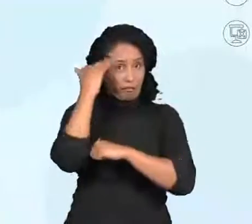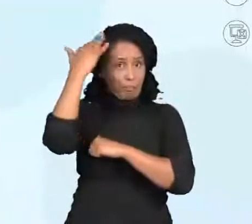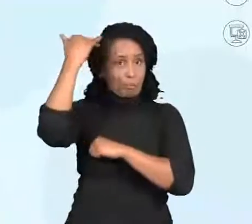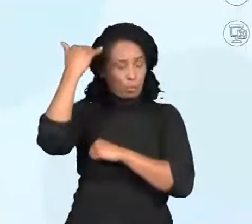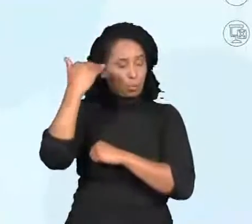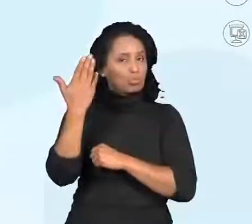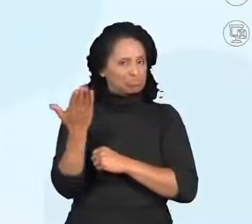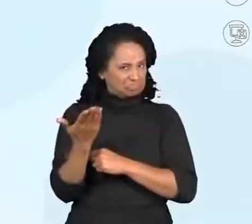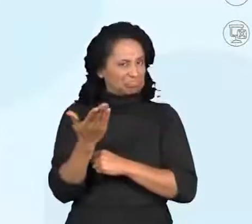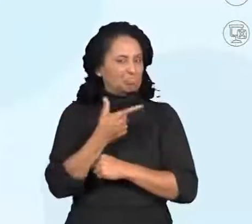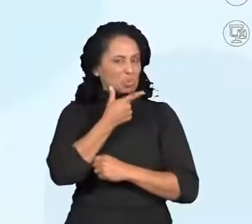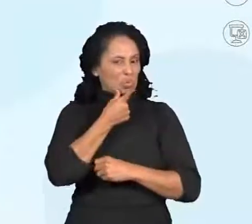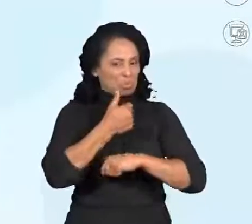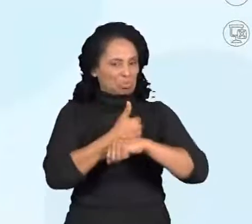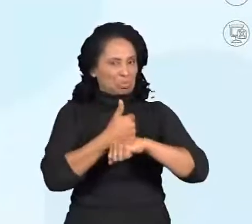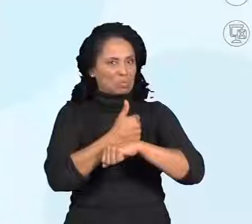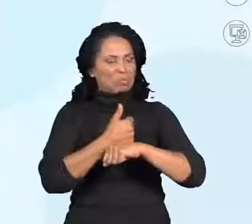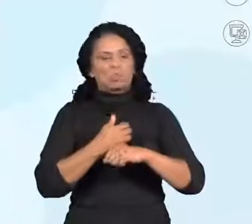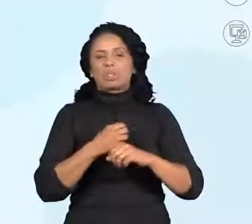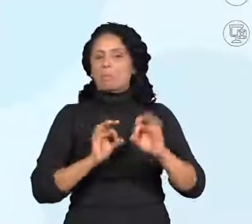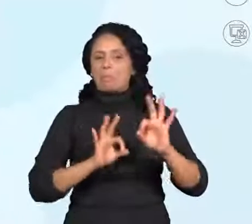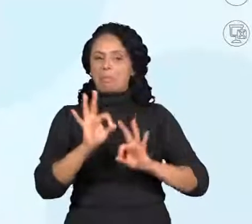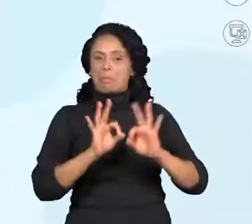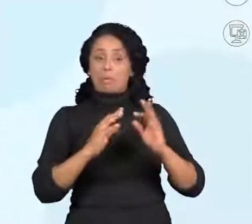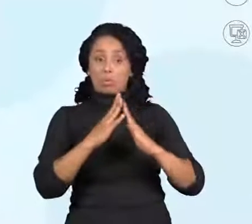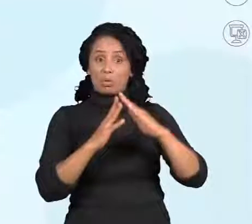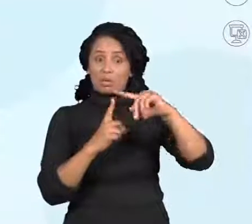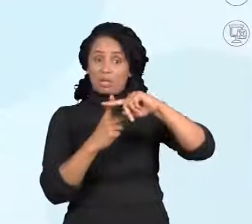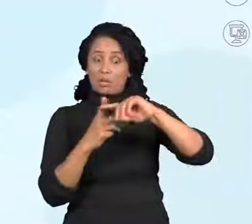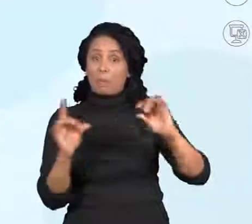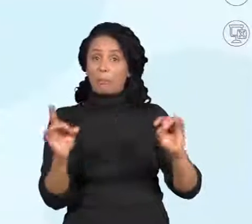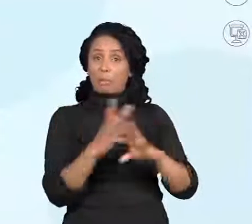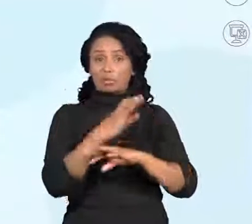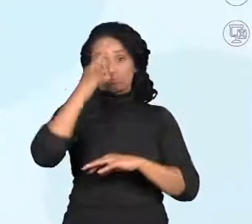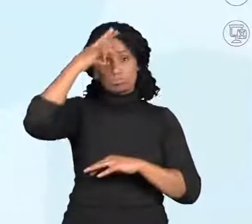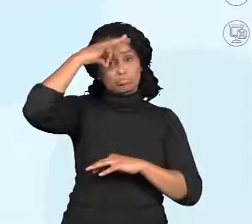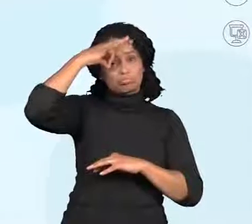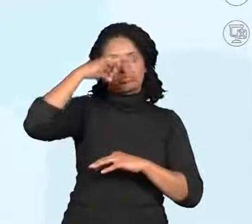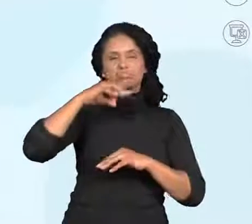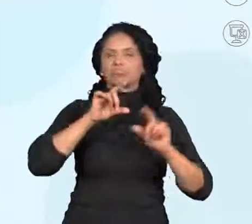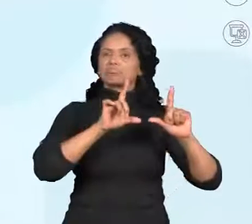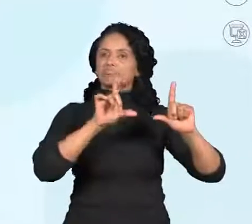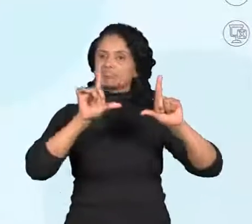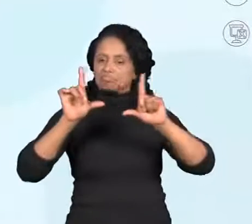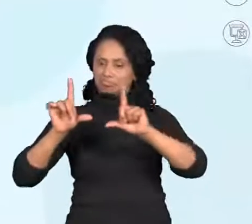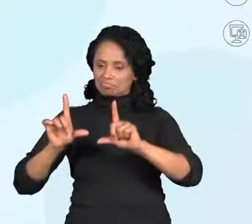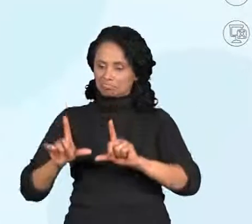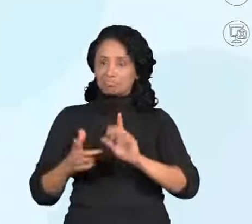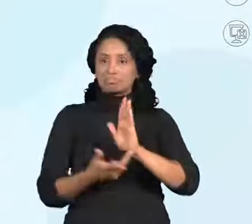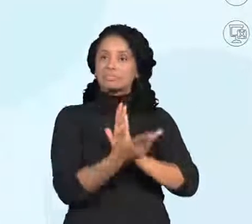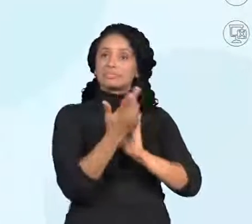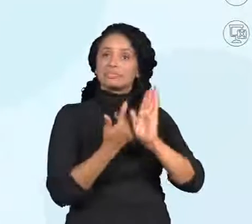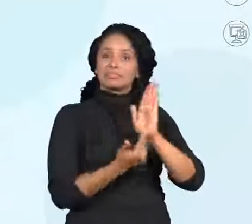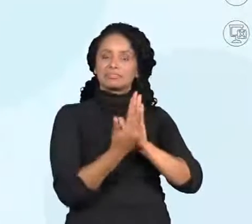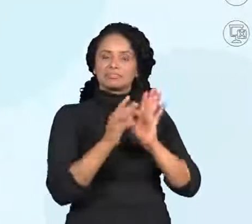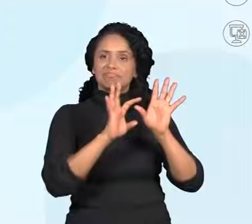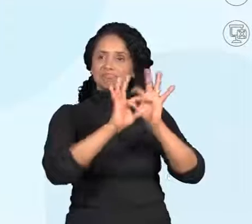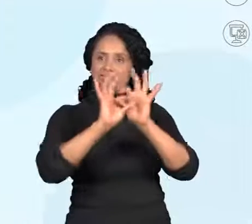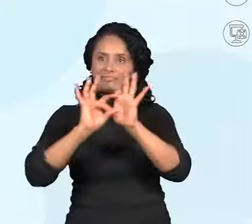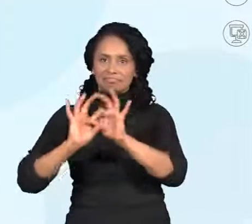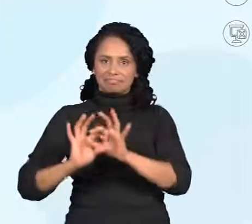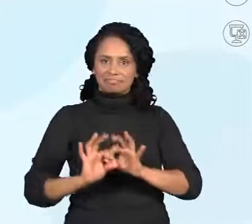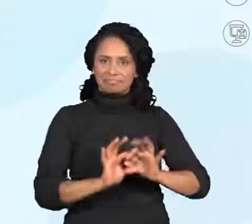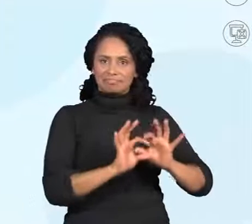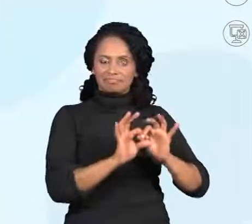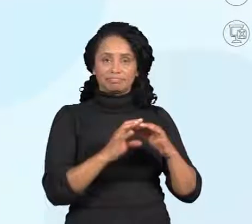Oscar Niemeyer fez essa igreja e aí o Portinari foi e Fez a ilustração. Mão na massa, professora, que é o